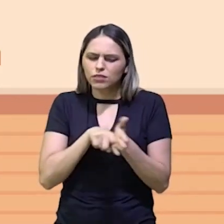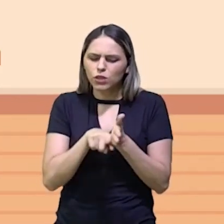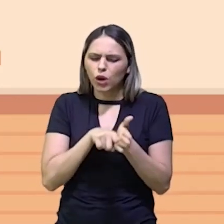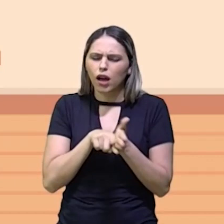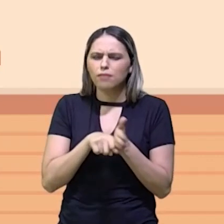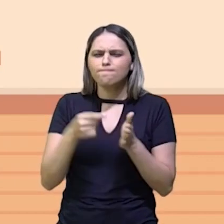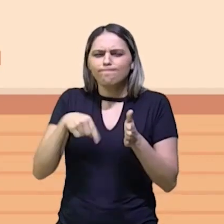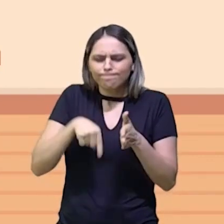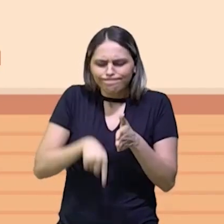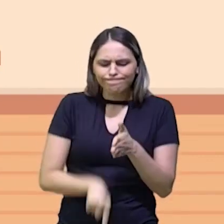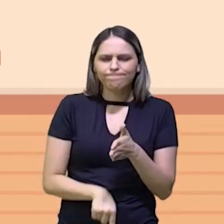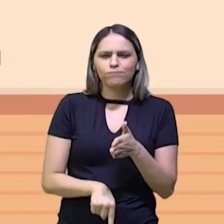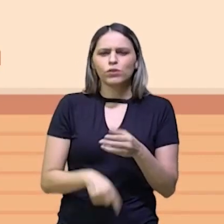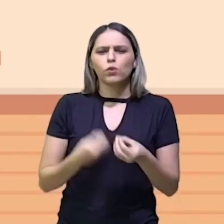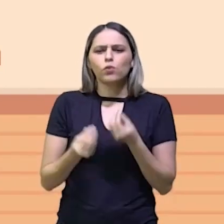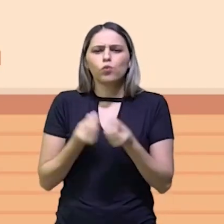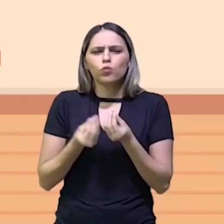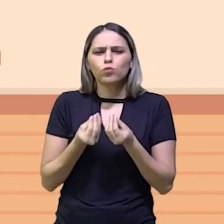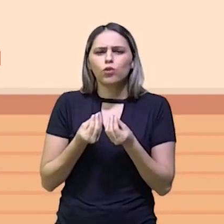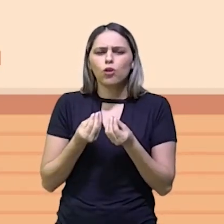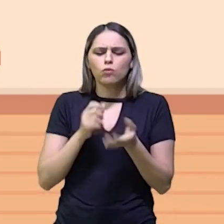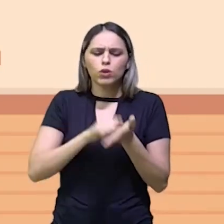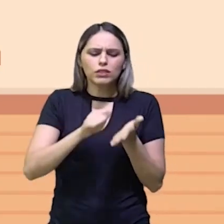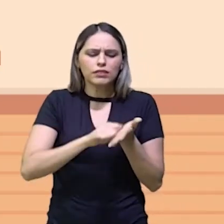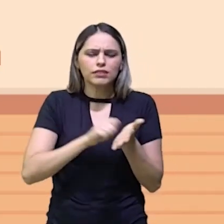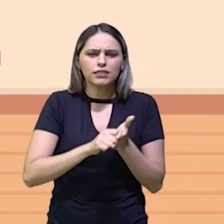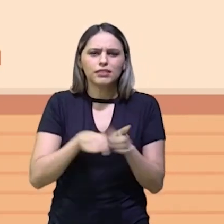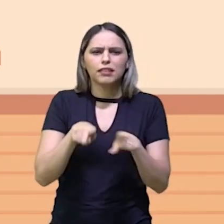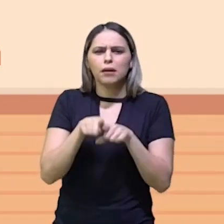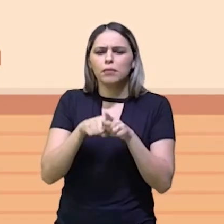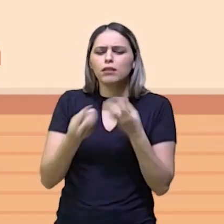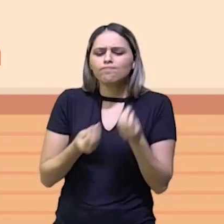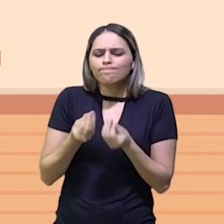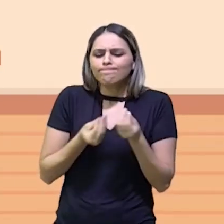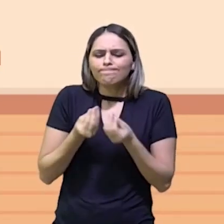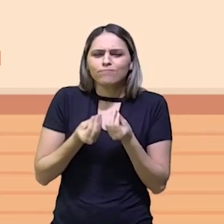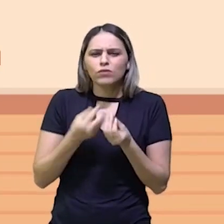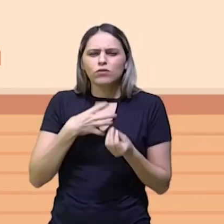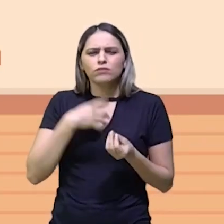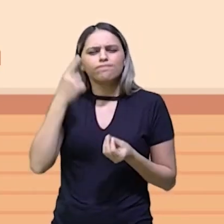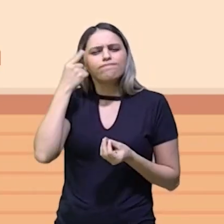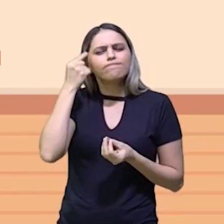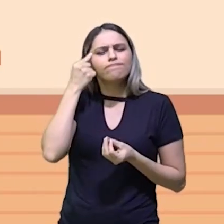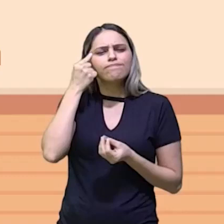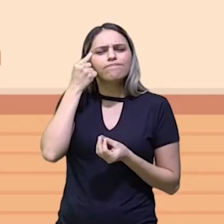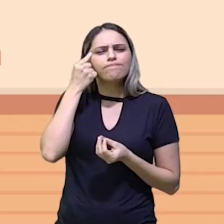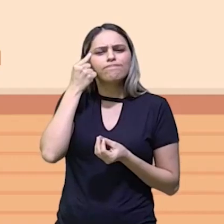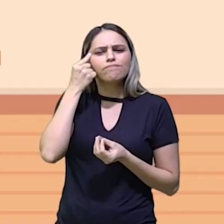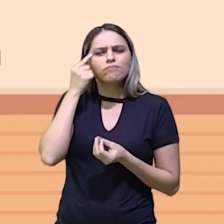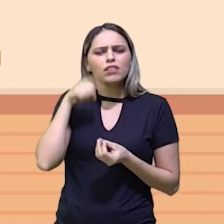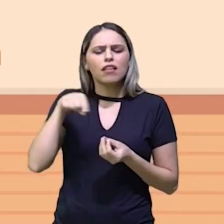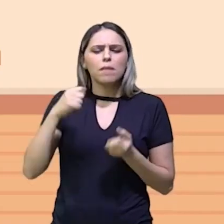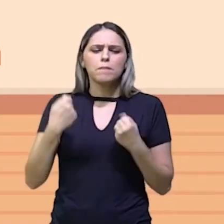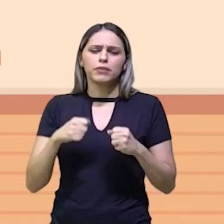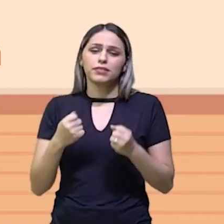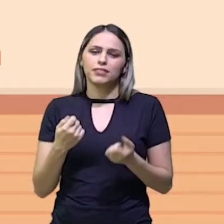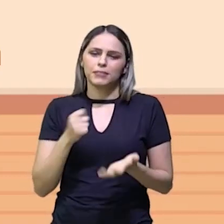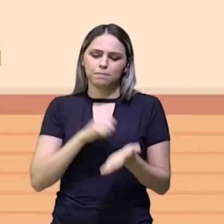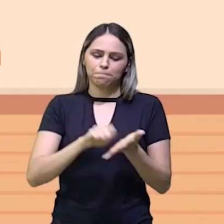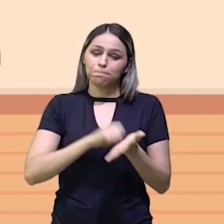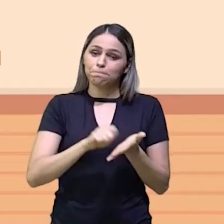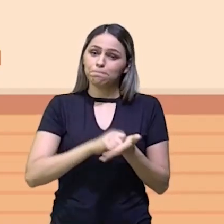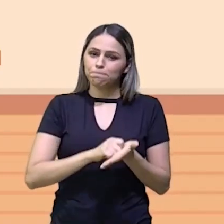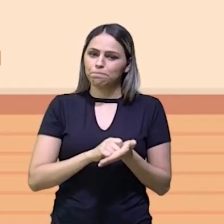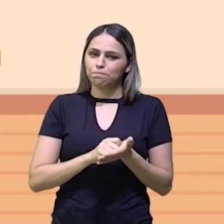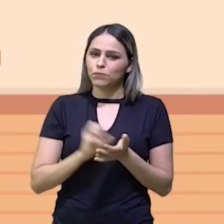fundo como eles se escrevem e também a forma como vocês pensam que ele deve ser escrito,